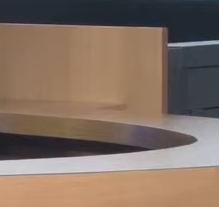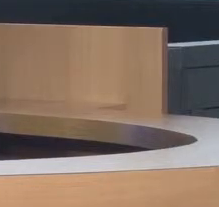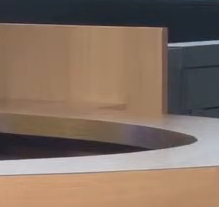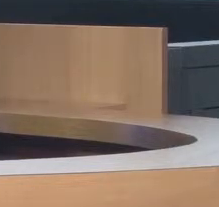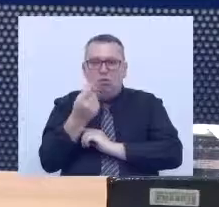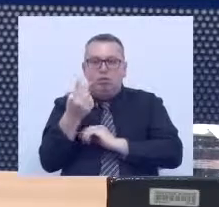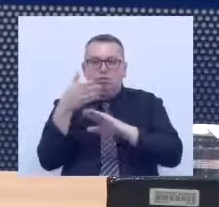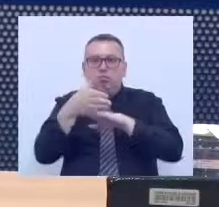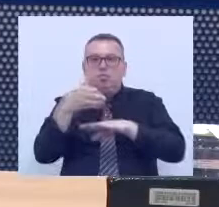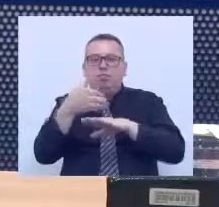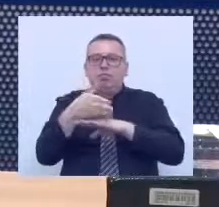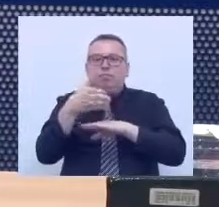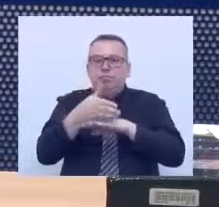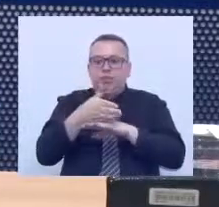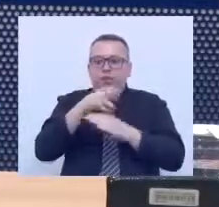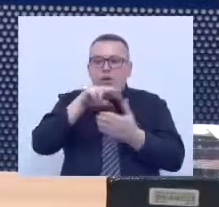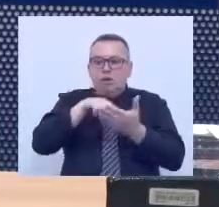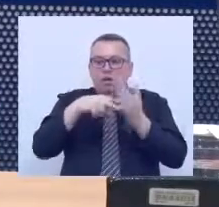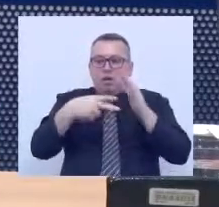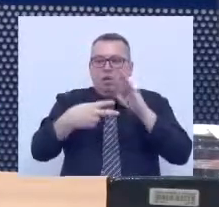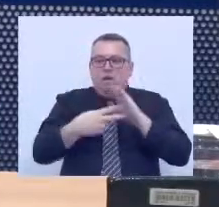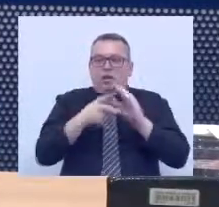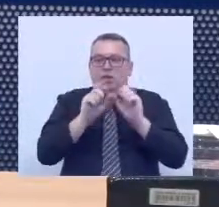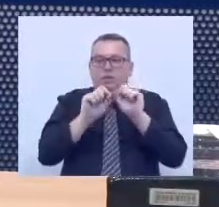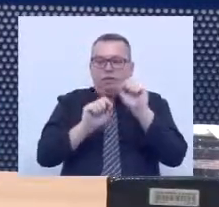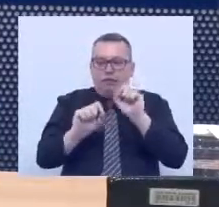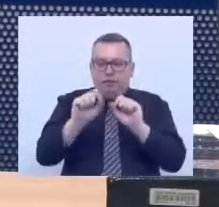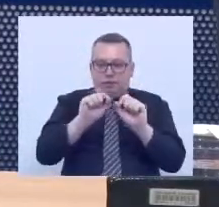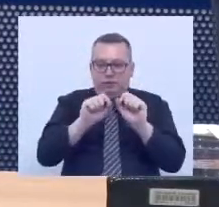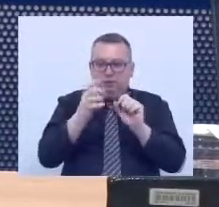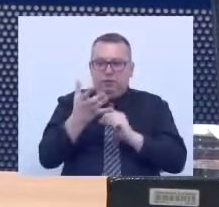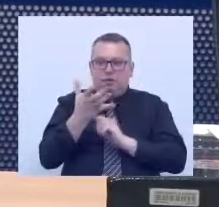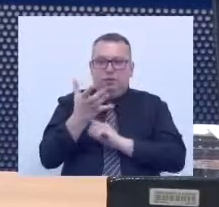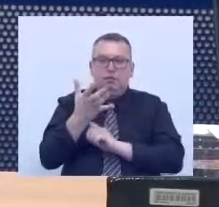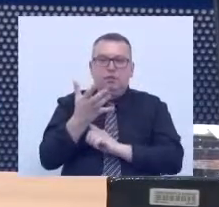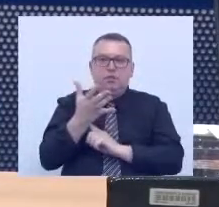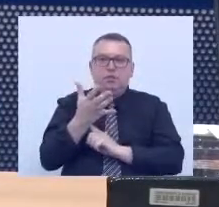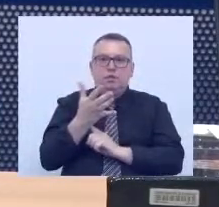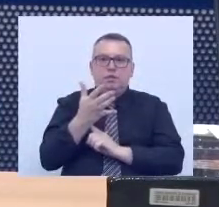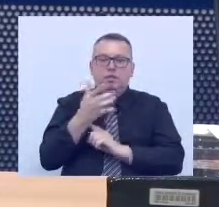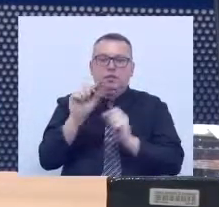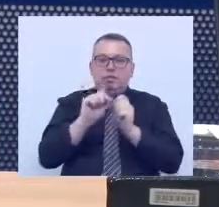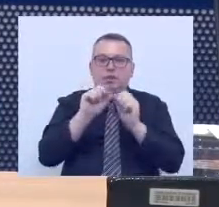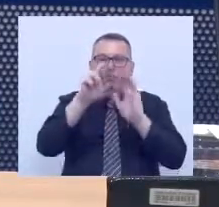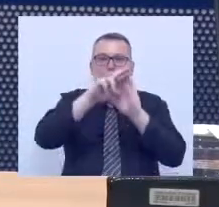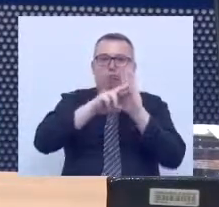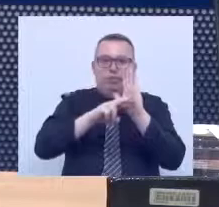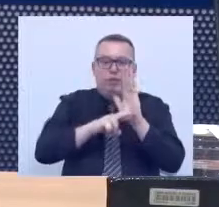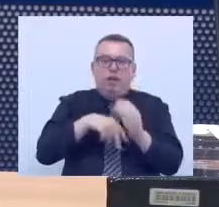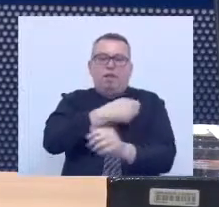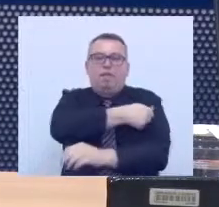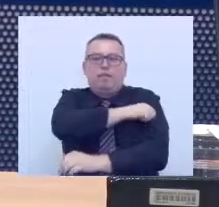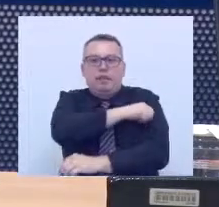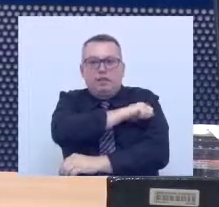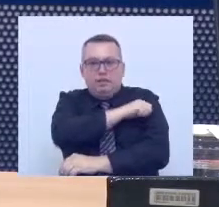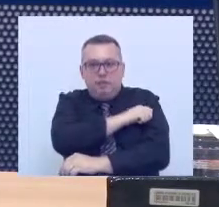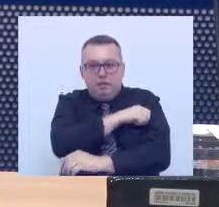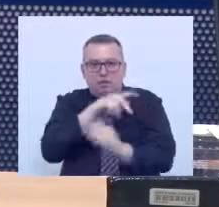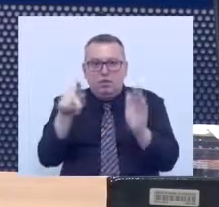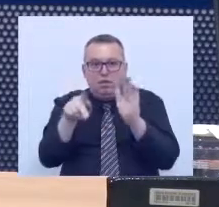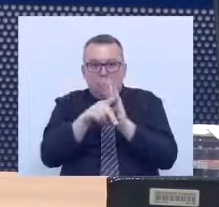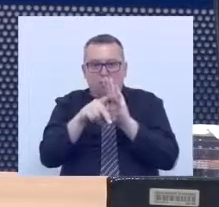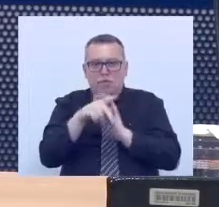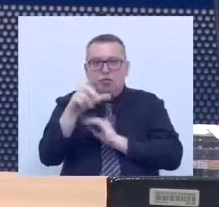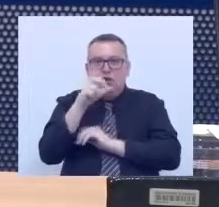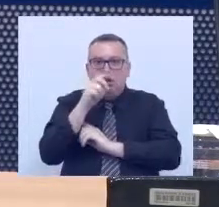R$ 7.388.000. O que a agência vai fazer? Ela vai regular e fiscalizar o sistema de abastecimento